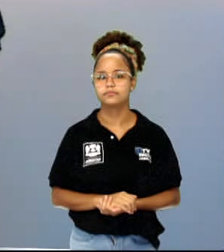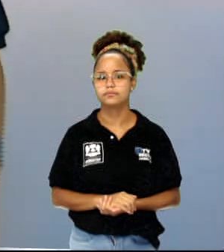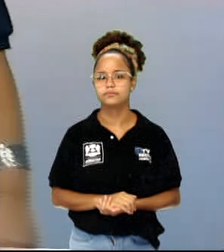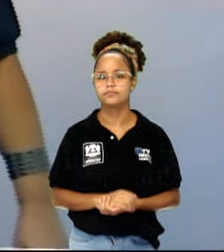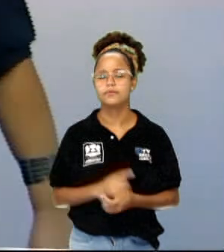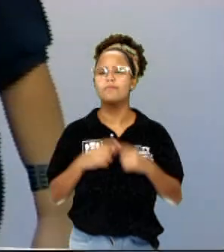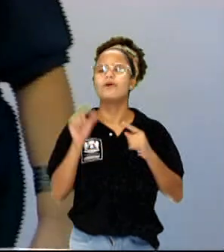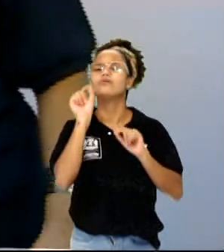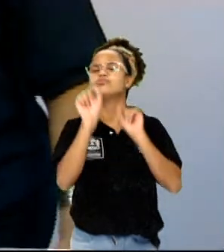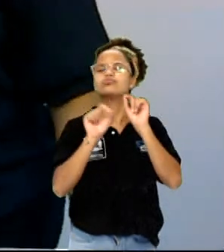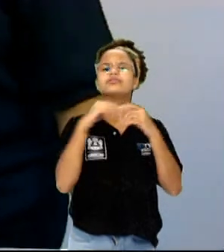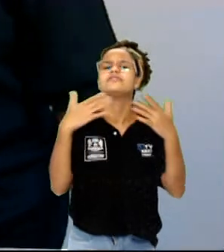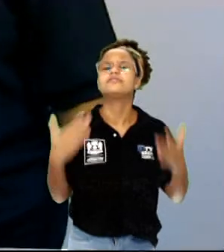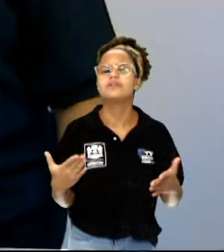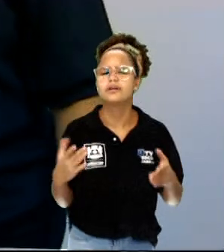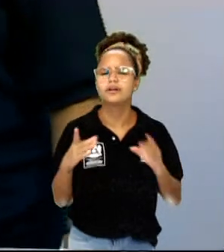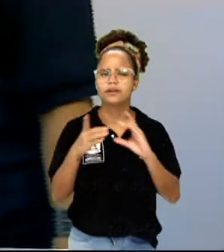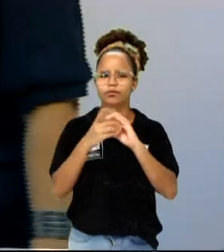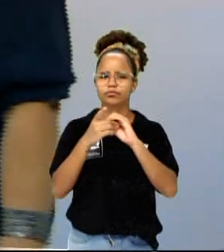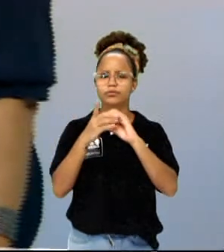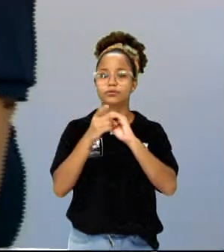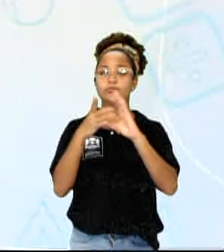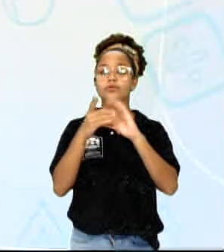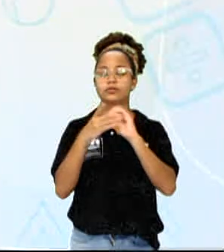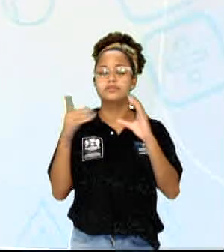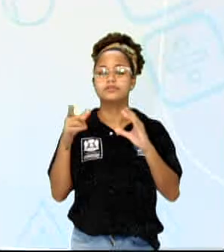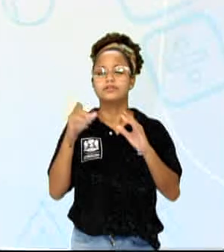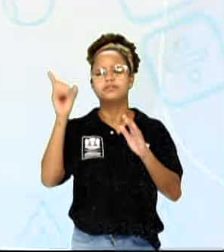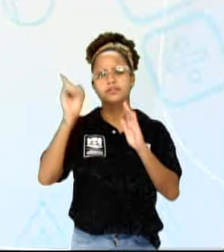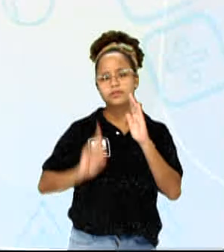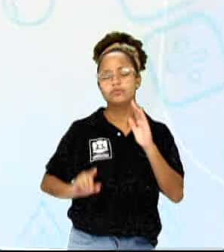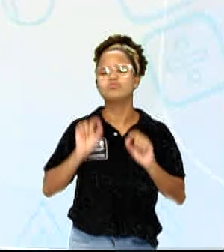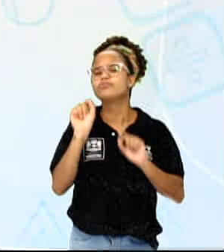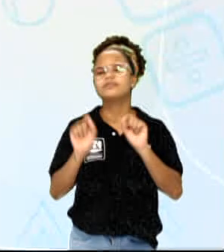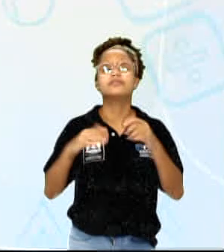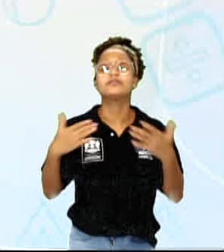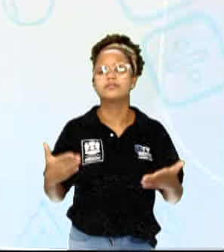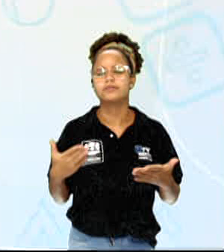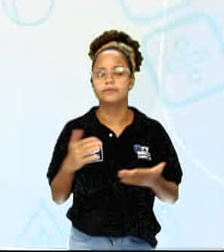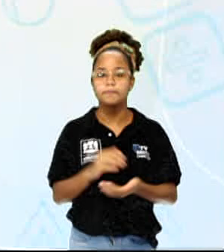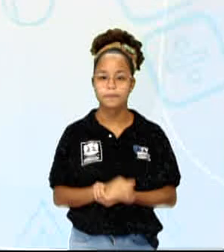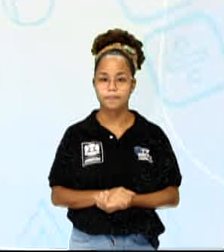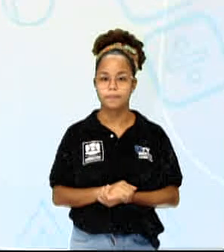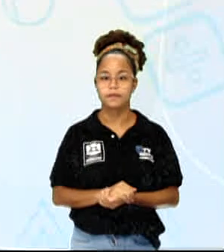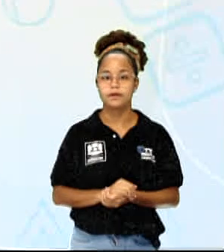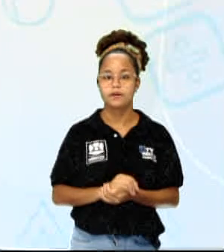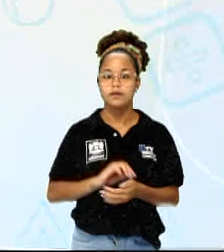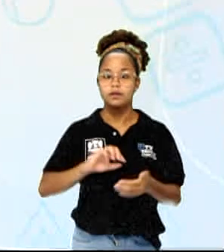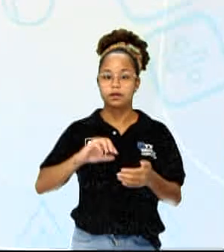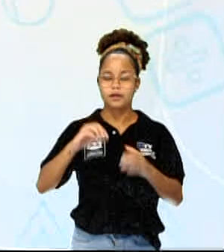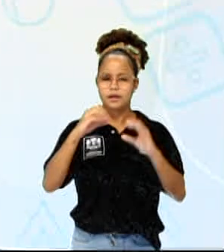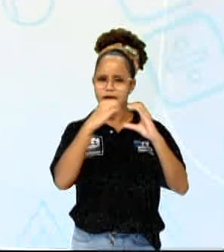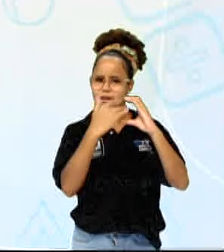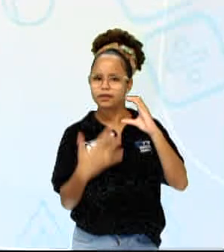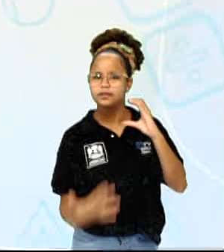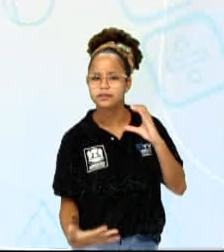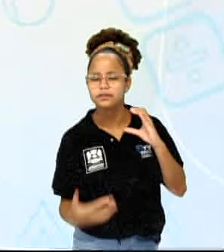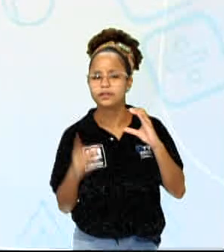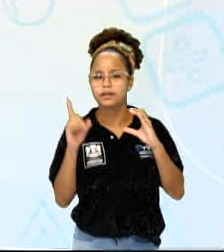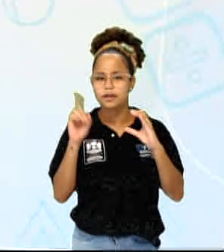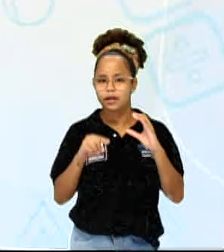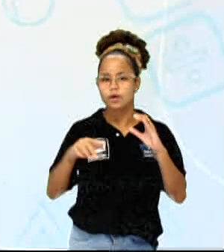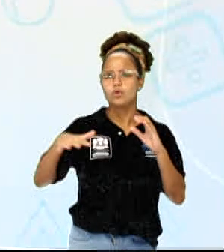Mas o que é um Estado democrático de direito? O Estado democrático de direito, ele se caracteriza pela soberania